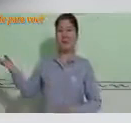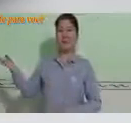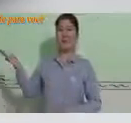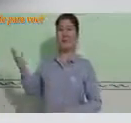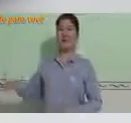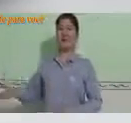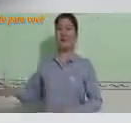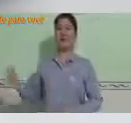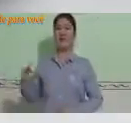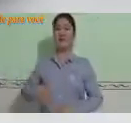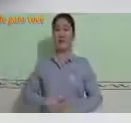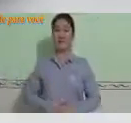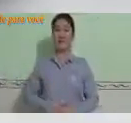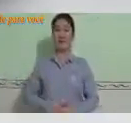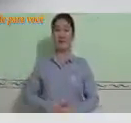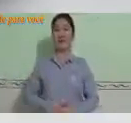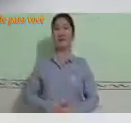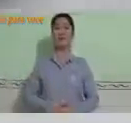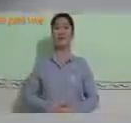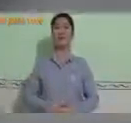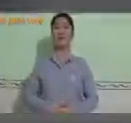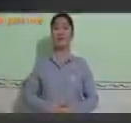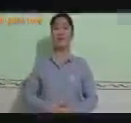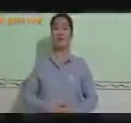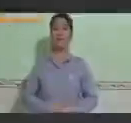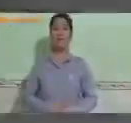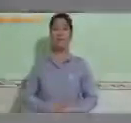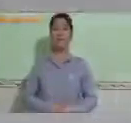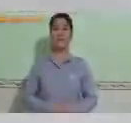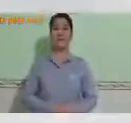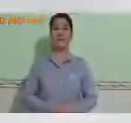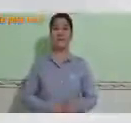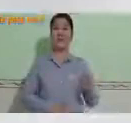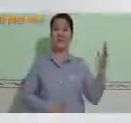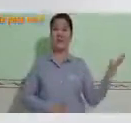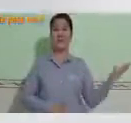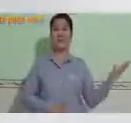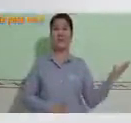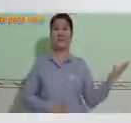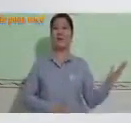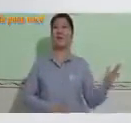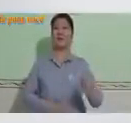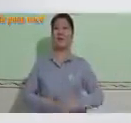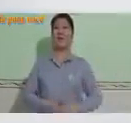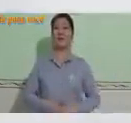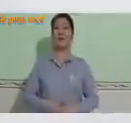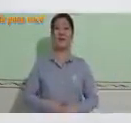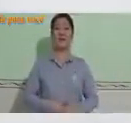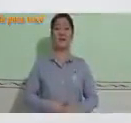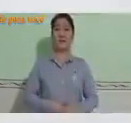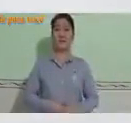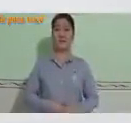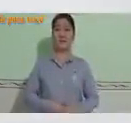com o objetivo de identificar qualquer alteração estrutural ou sinal de infecção sexualmente transmissível, que